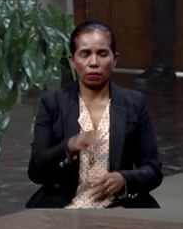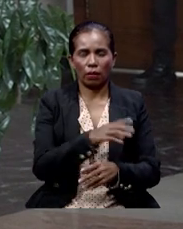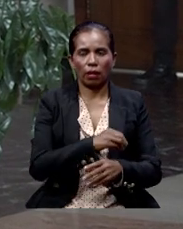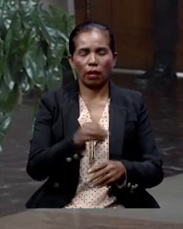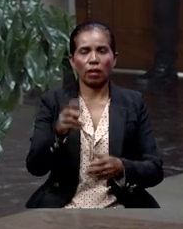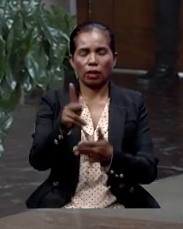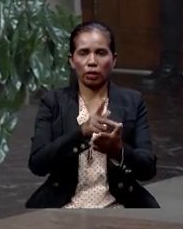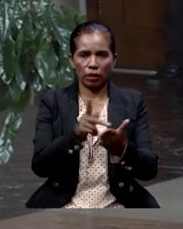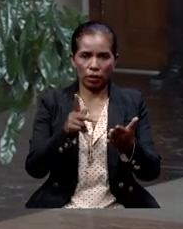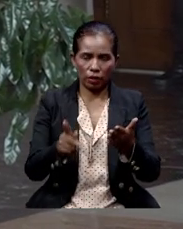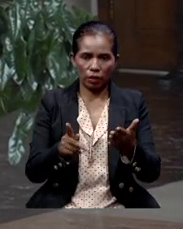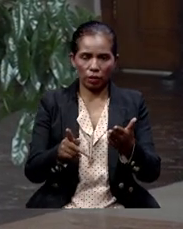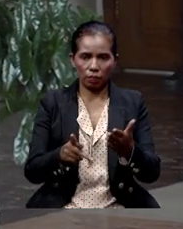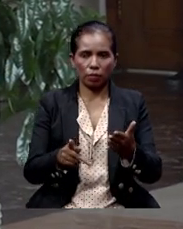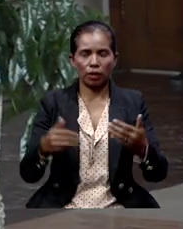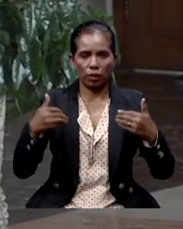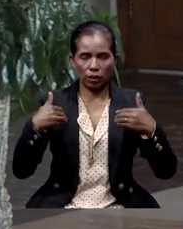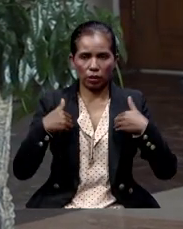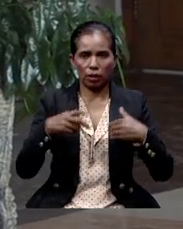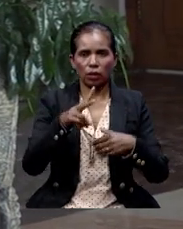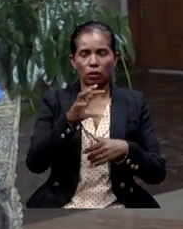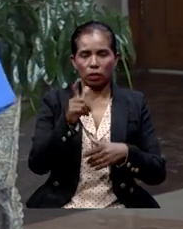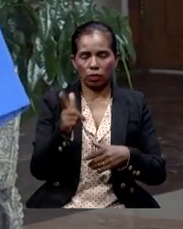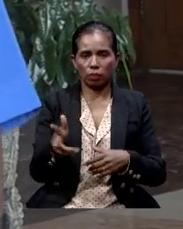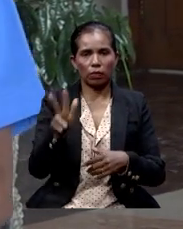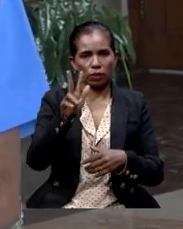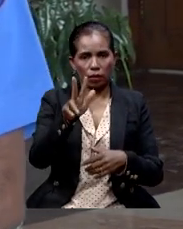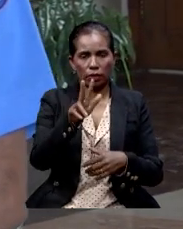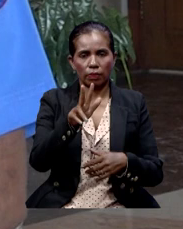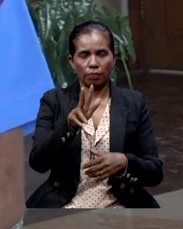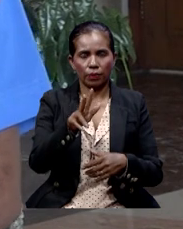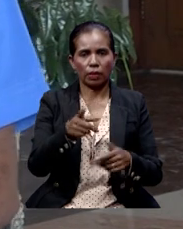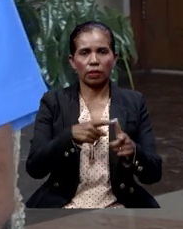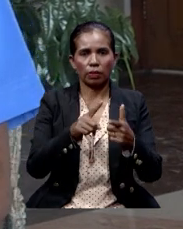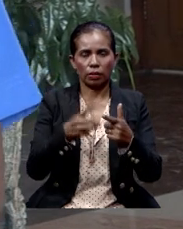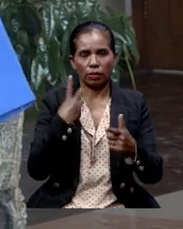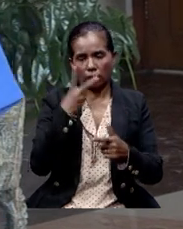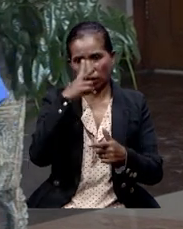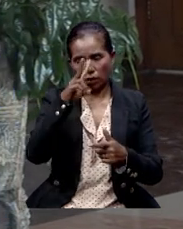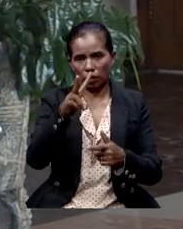crime nevema que acontece em 2023 nian, pois itare Bahia